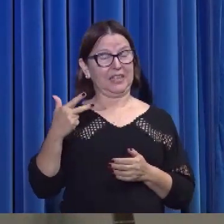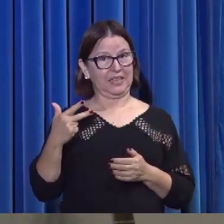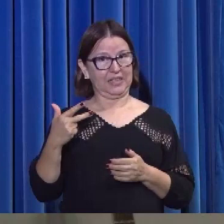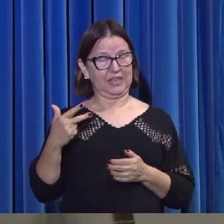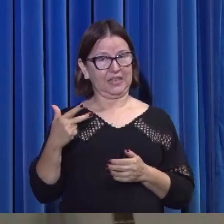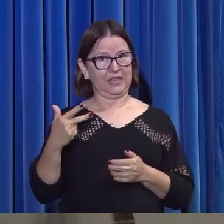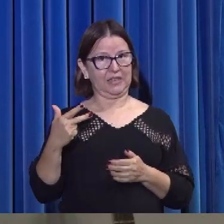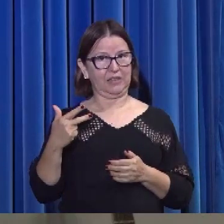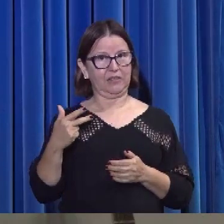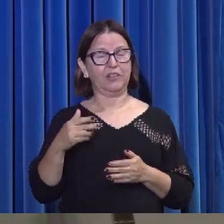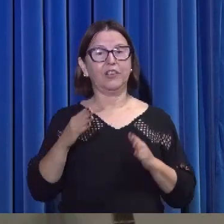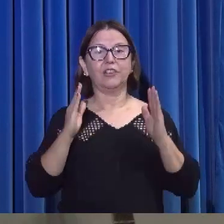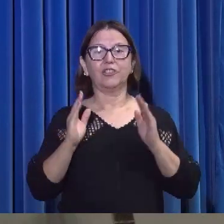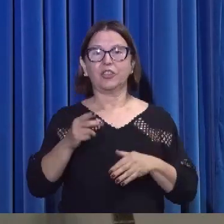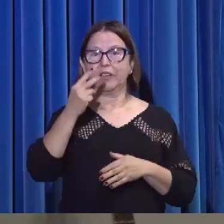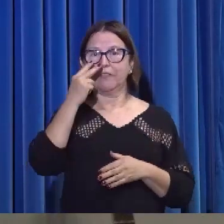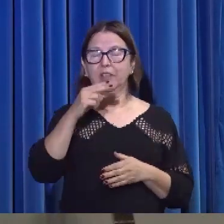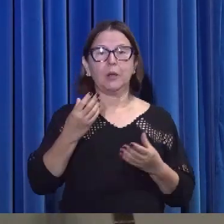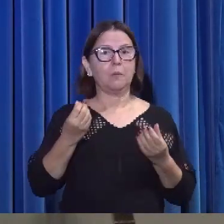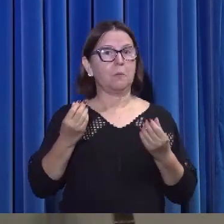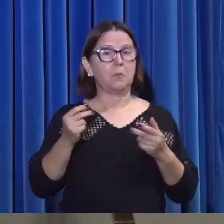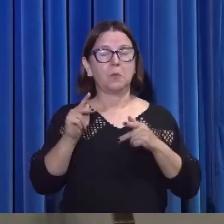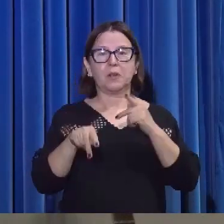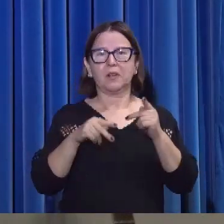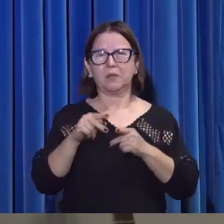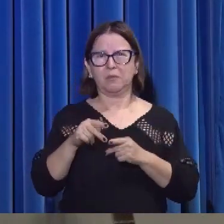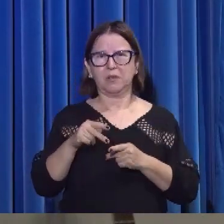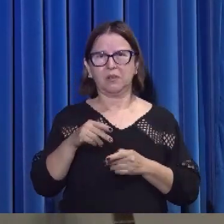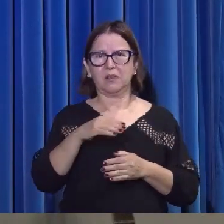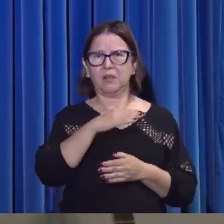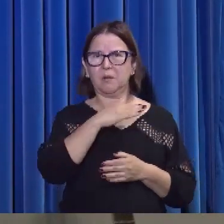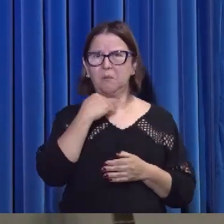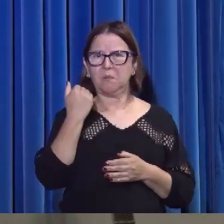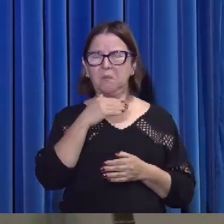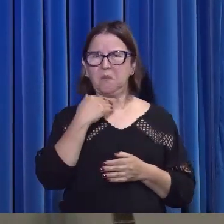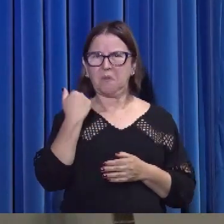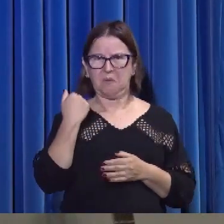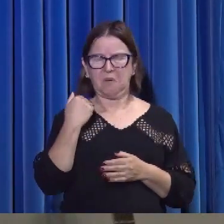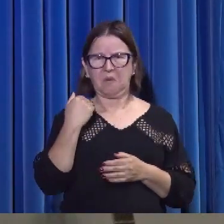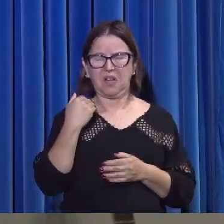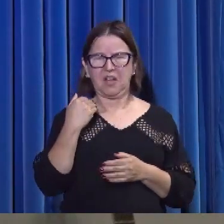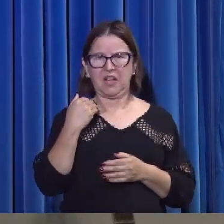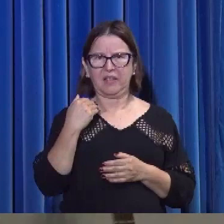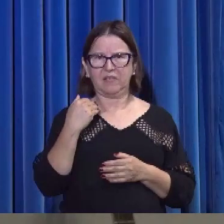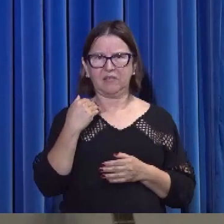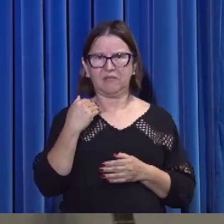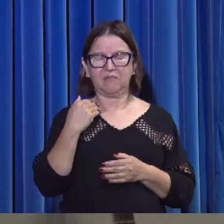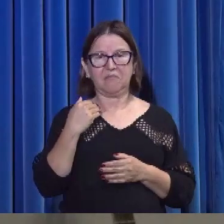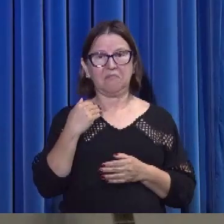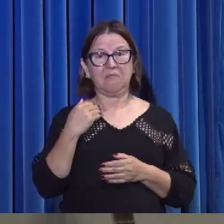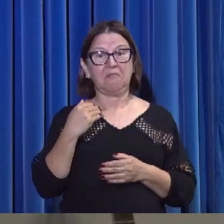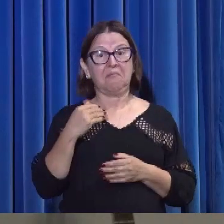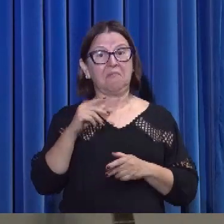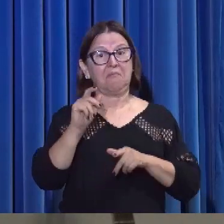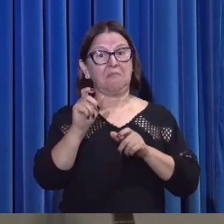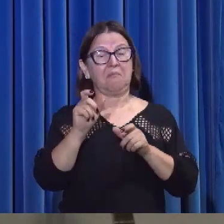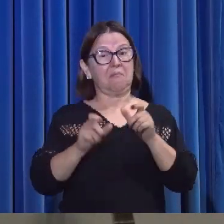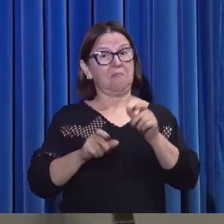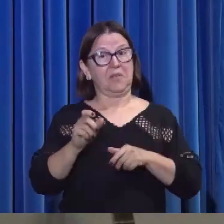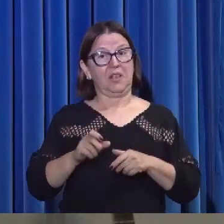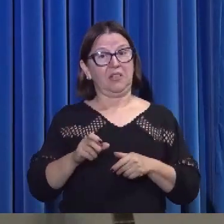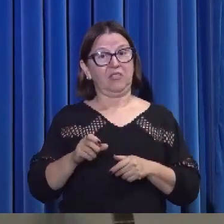gente morrendo em leito de morte. Tanto ímpio, como sem esperança, como pessoas que